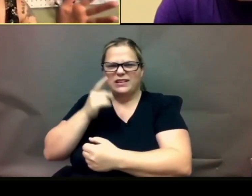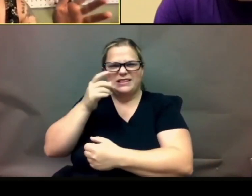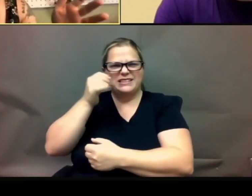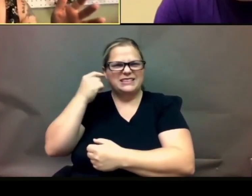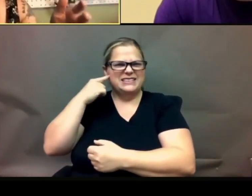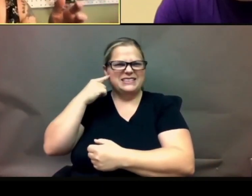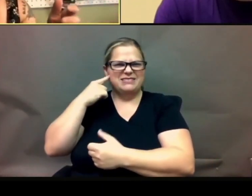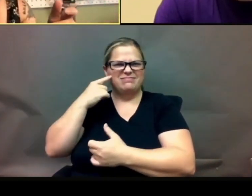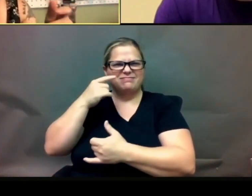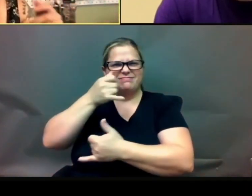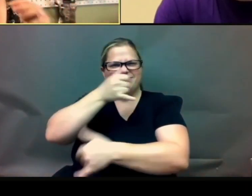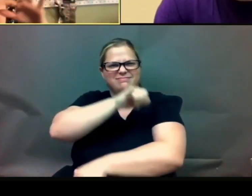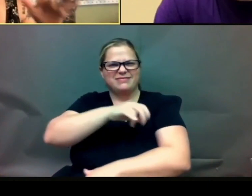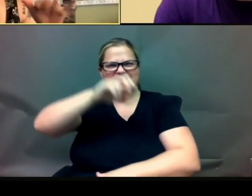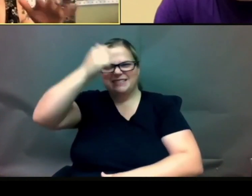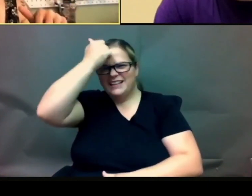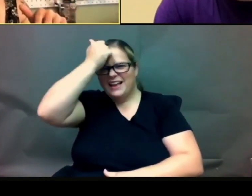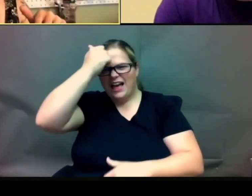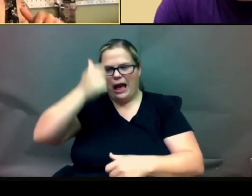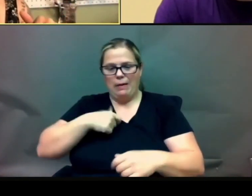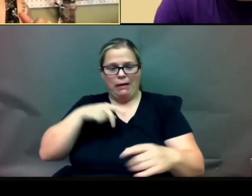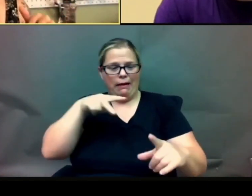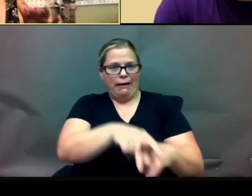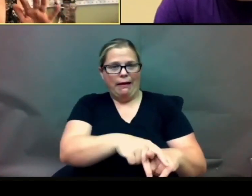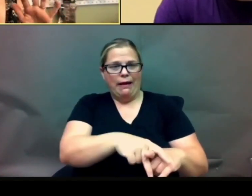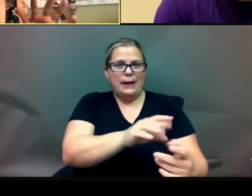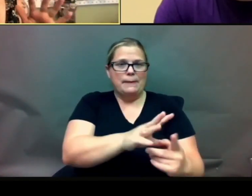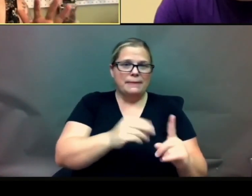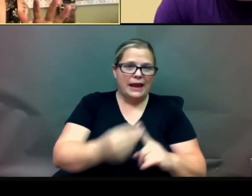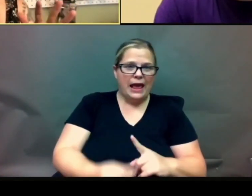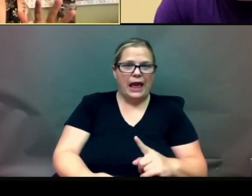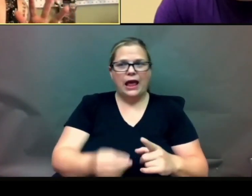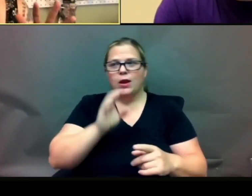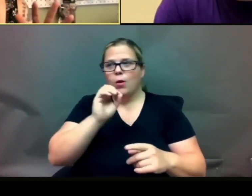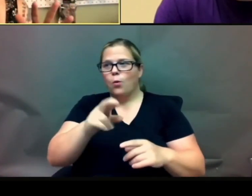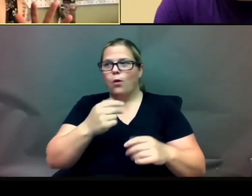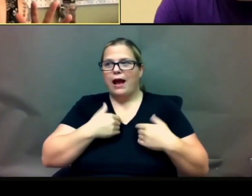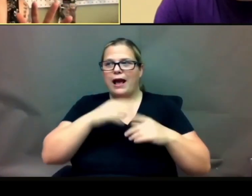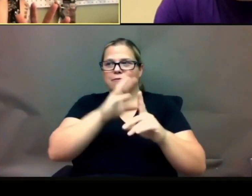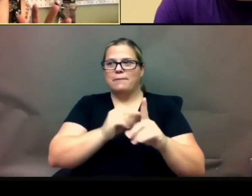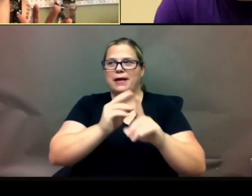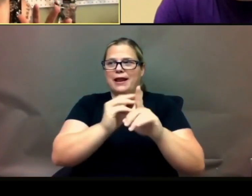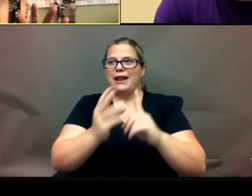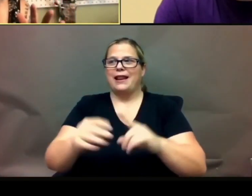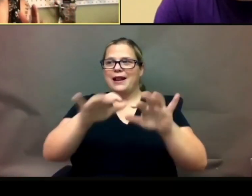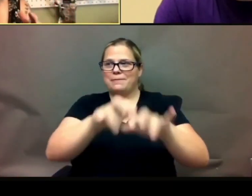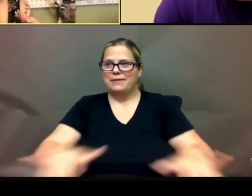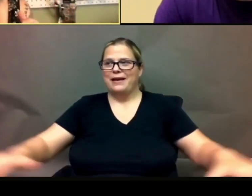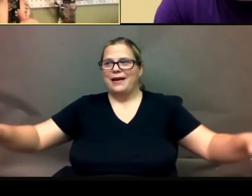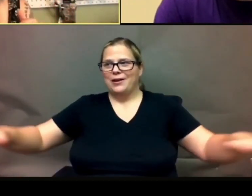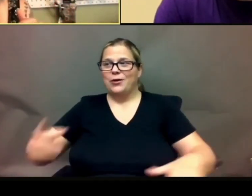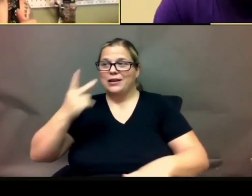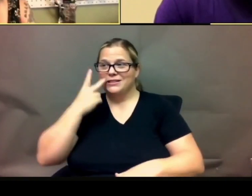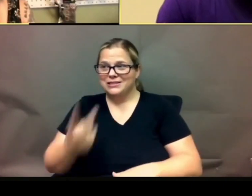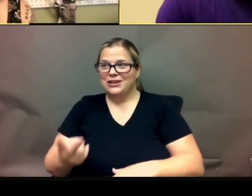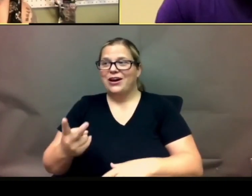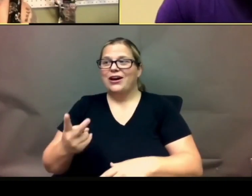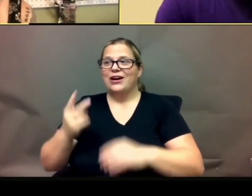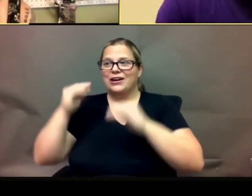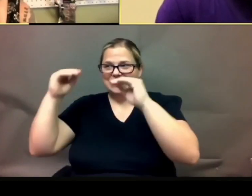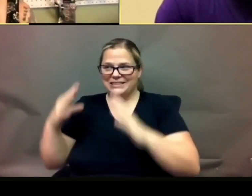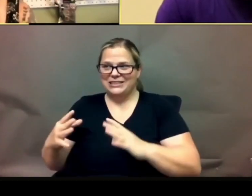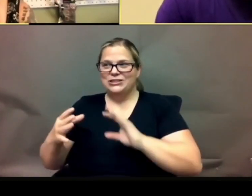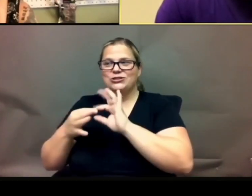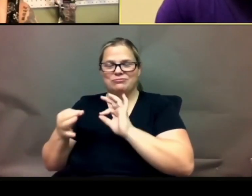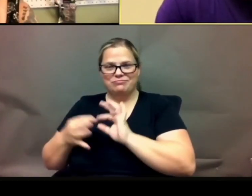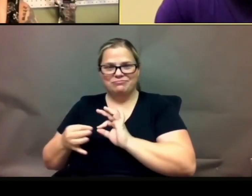Eu vejo como parece uma coisa muito boba. Eu coloco bananas. Eu crio o meu piano. E eu já vi alguns professores fazendo isso.